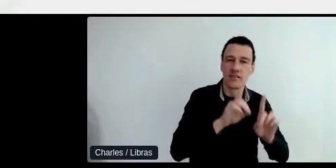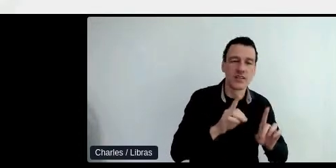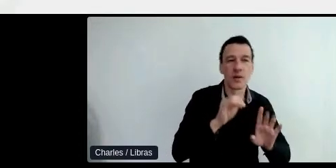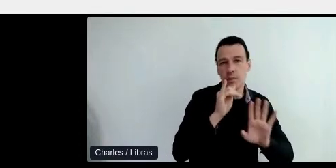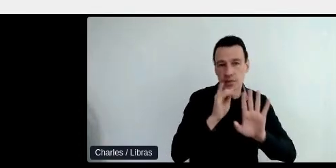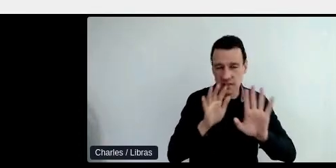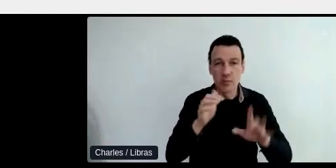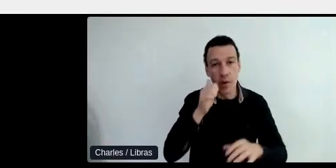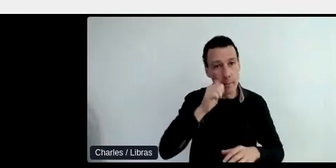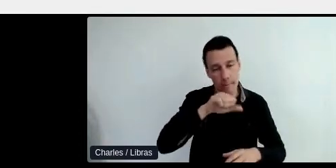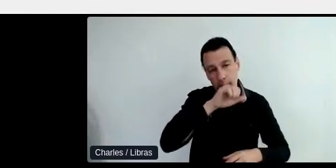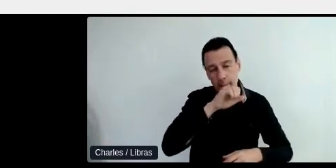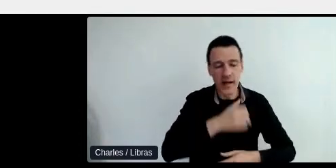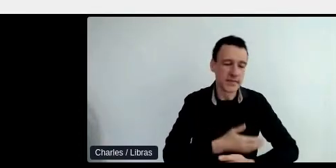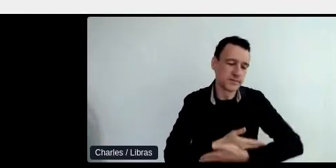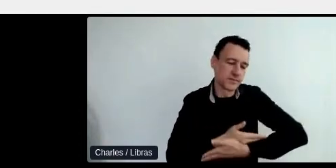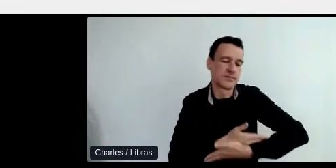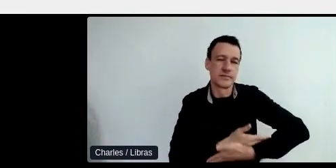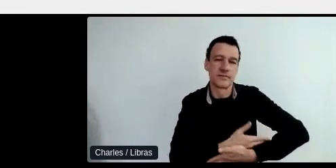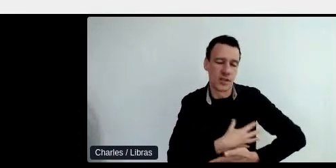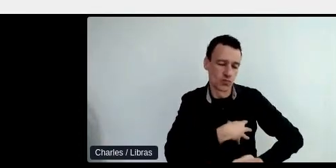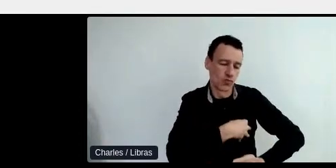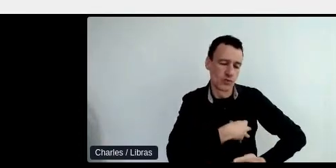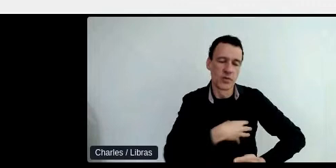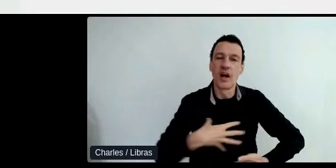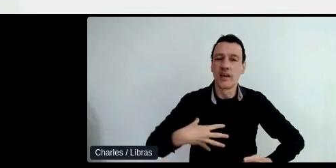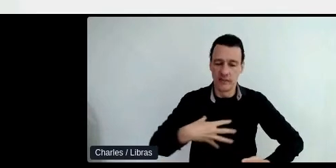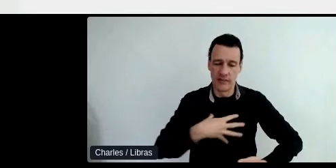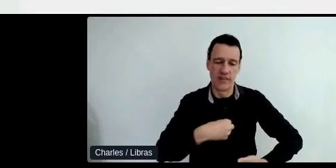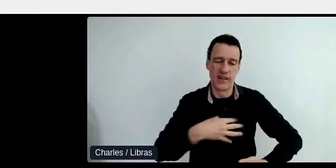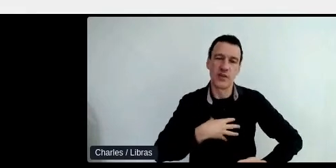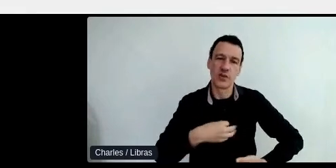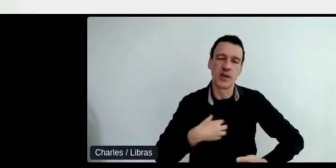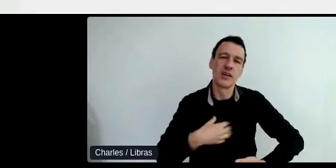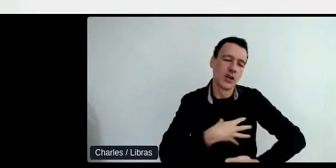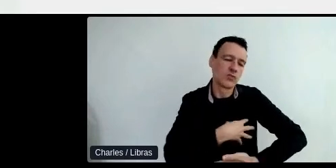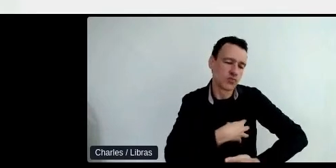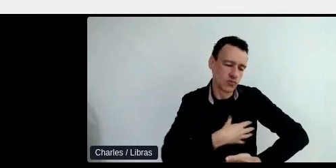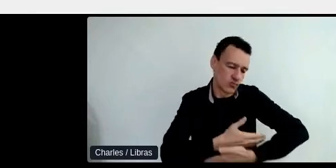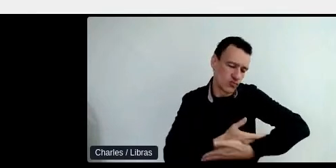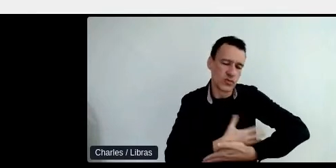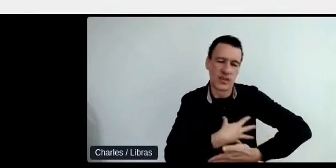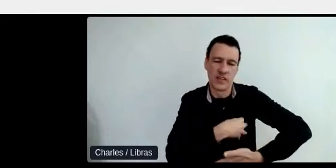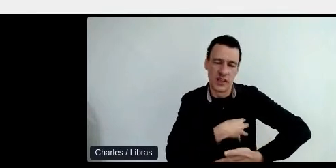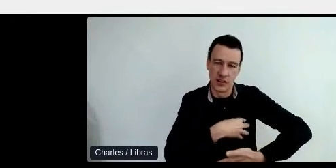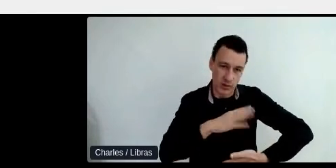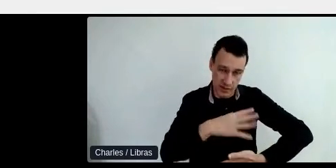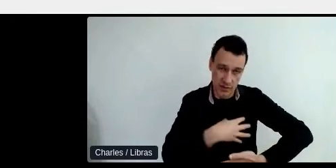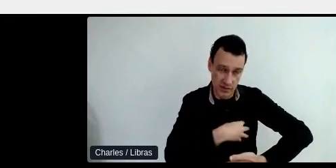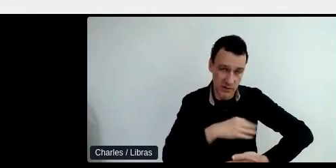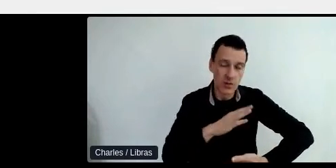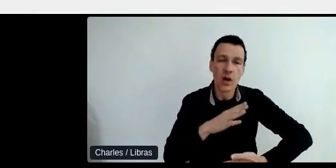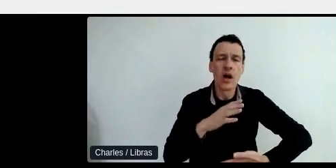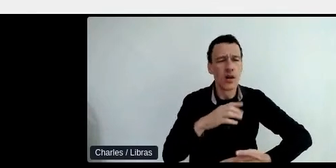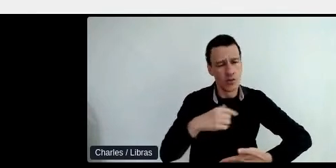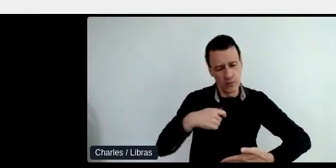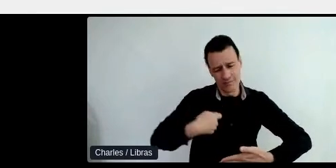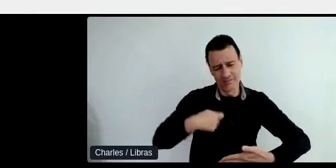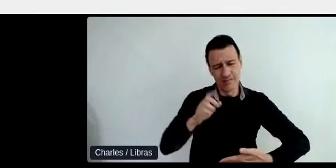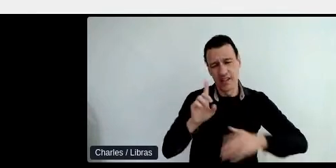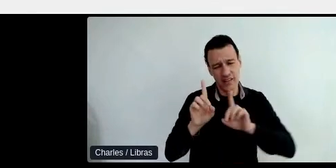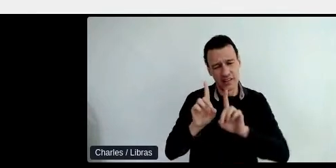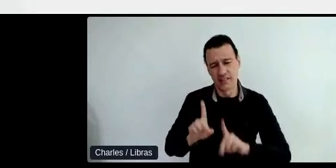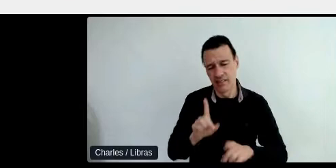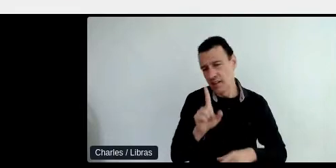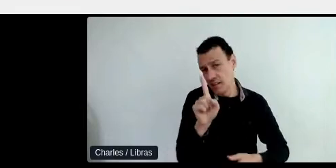mãe amamentando um filho, não que amamentar o filho seja uma deficiência, lógico que não. Amamentar o